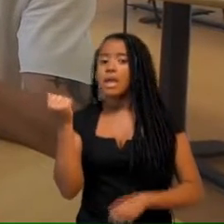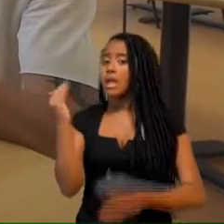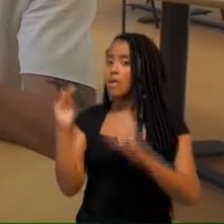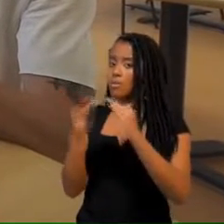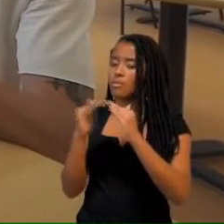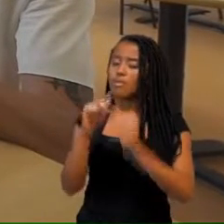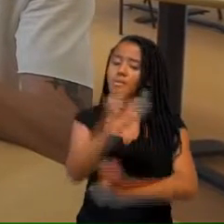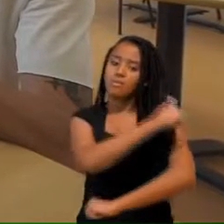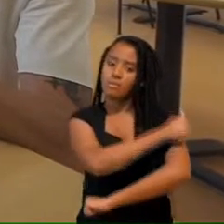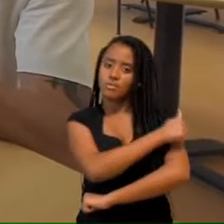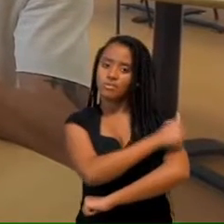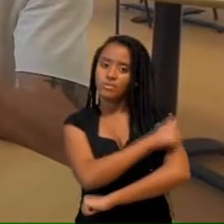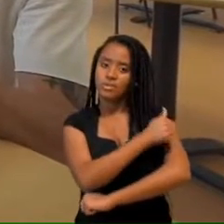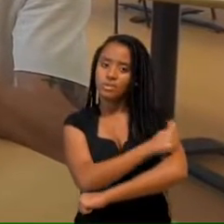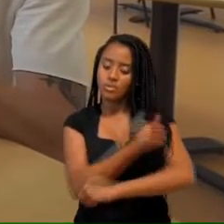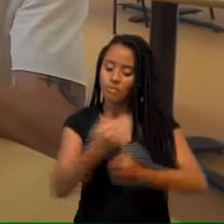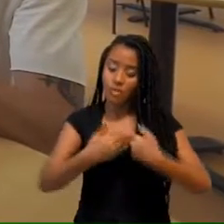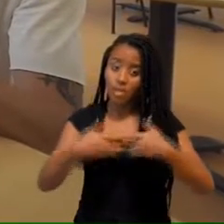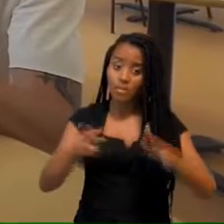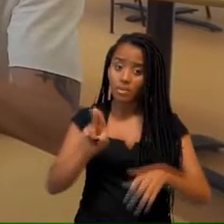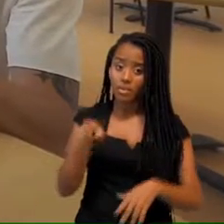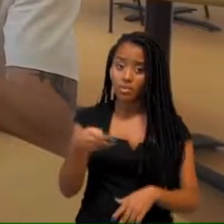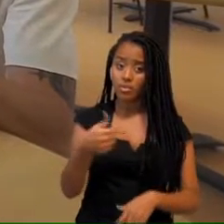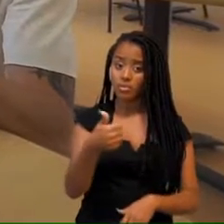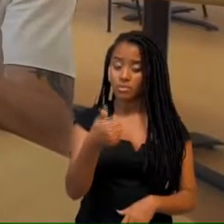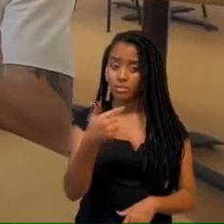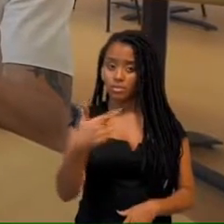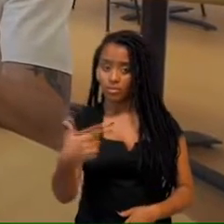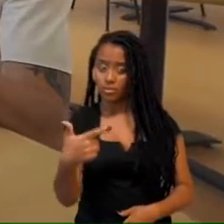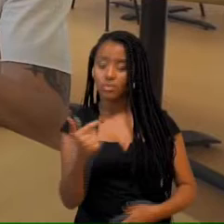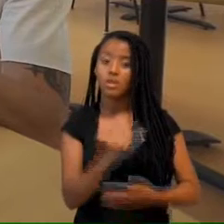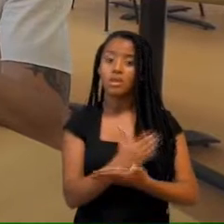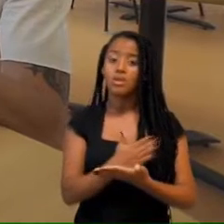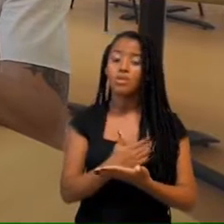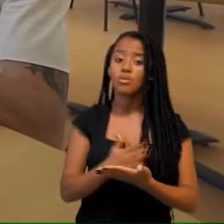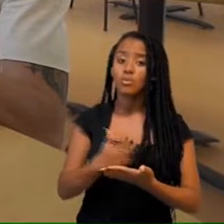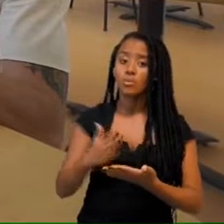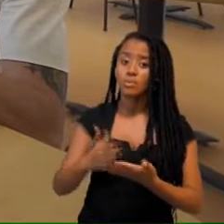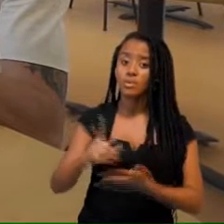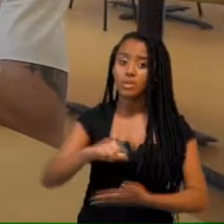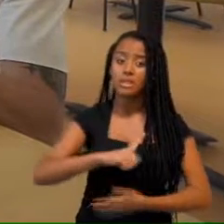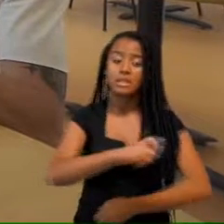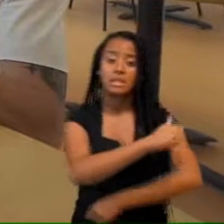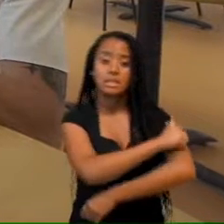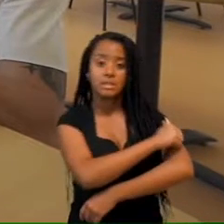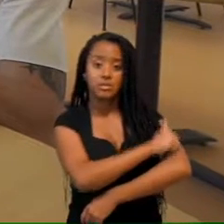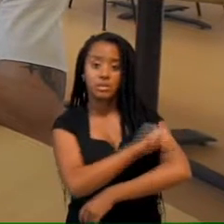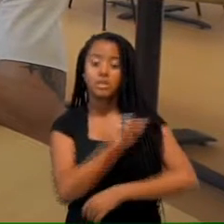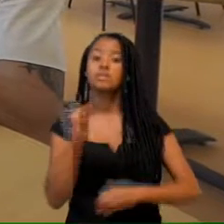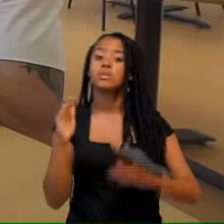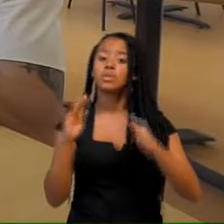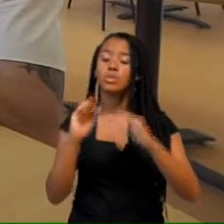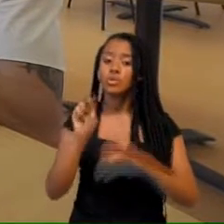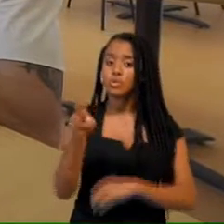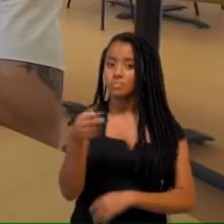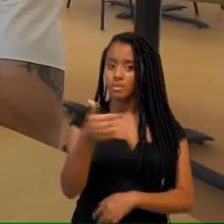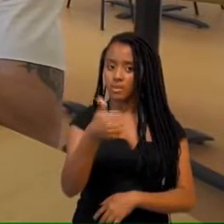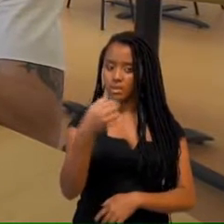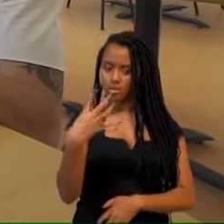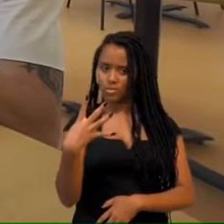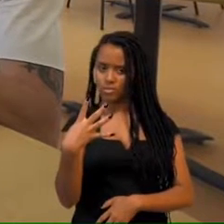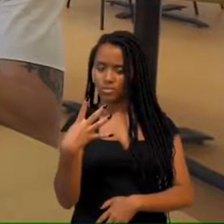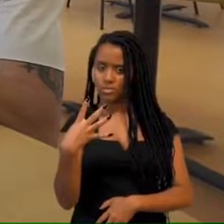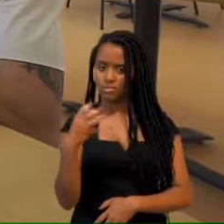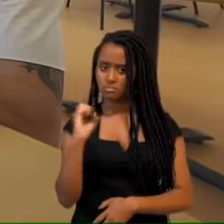ela foi e inaugurada em 2012 e começou a receber os alunos em 2014 né